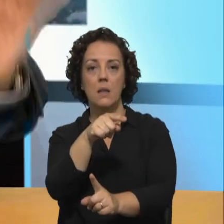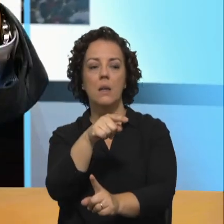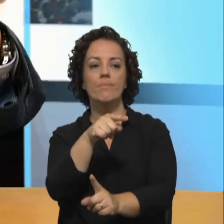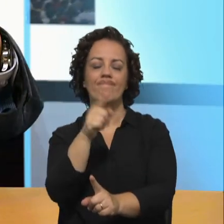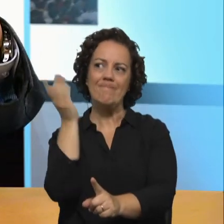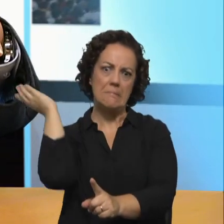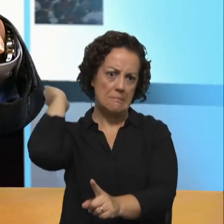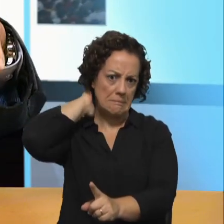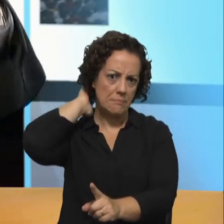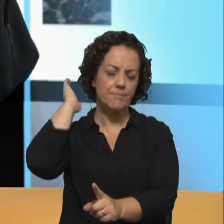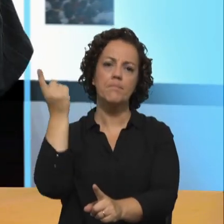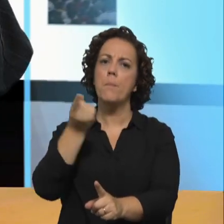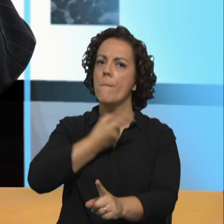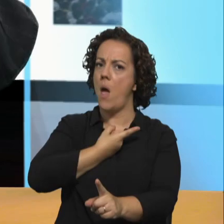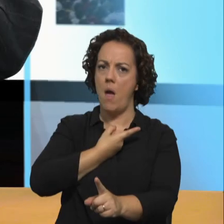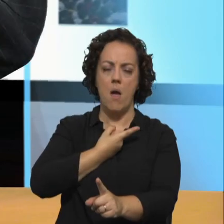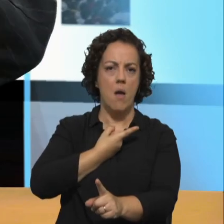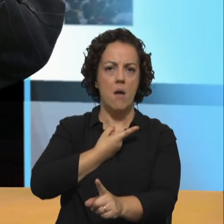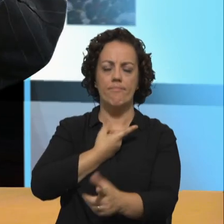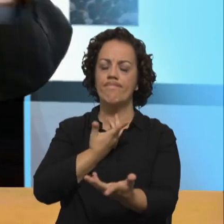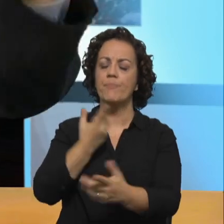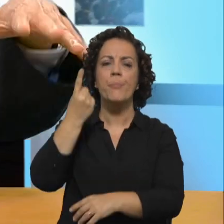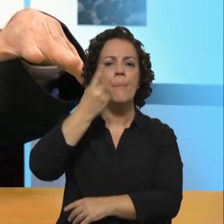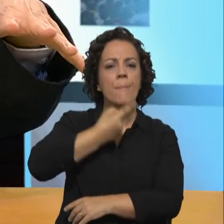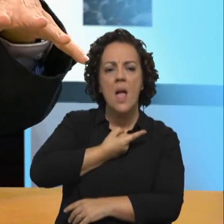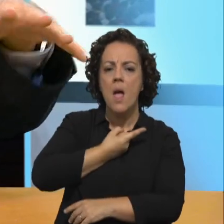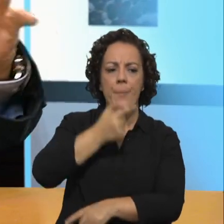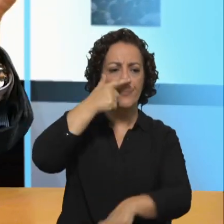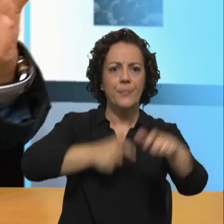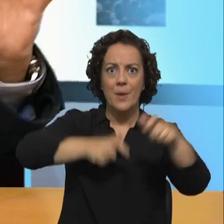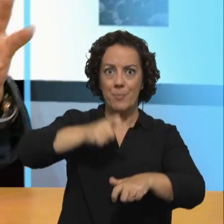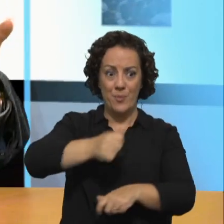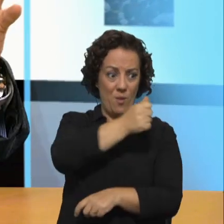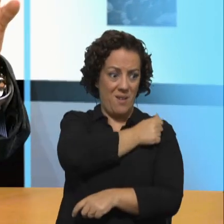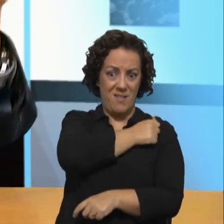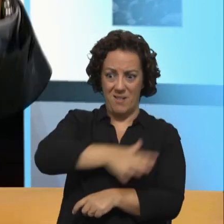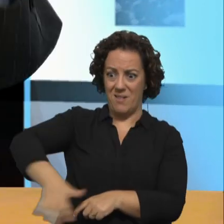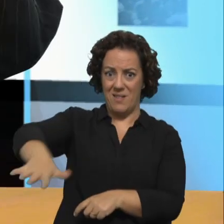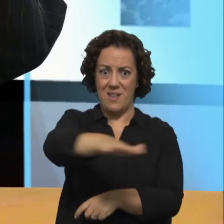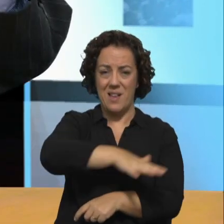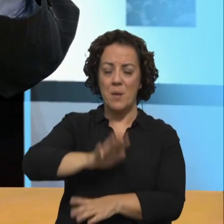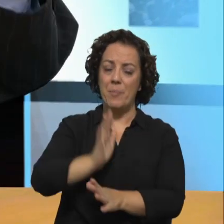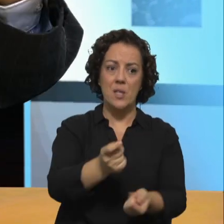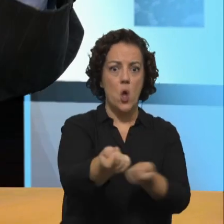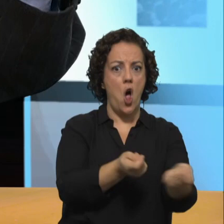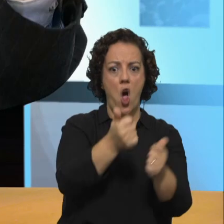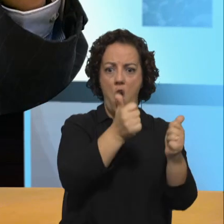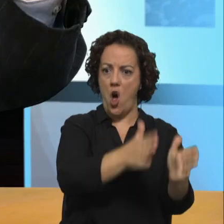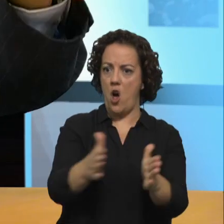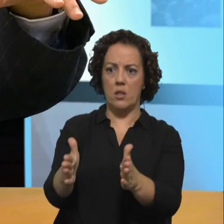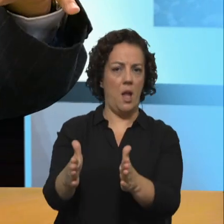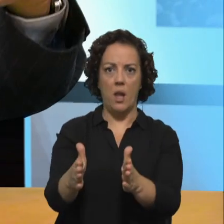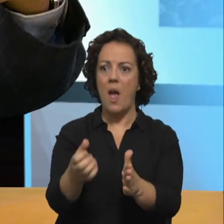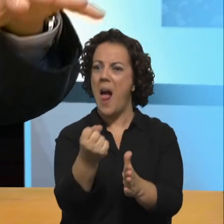a pôr em ordem os seus habitantes, expulsando uma multidão enorme de